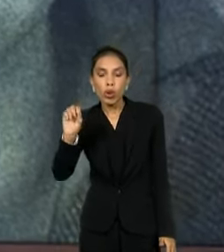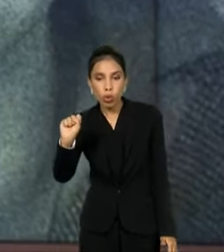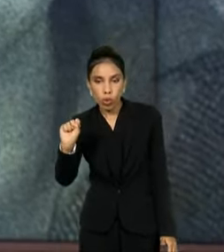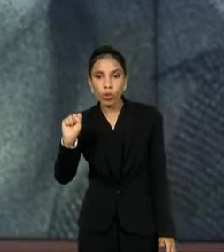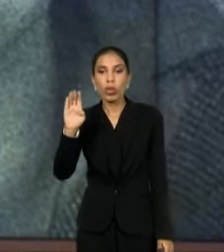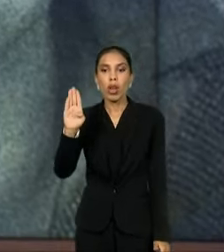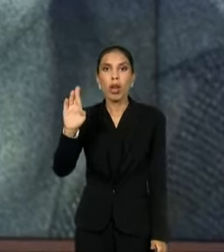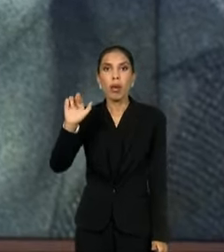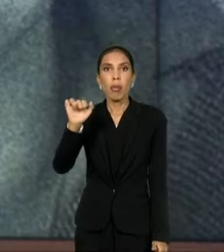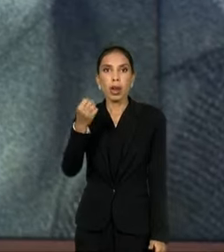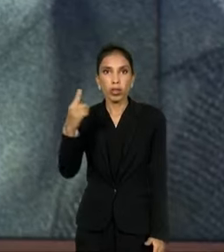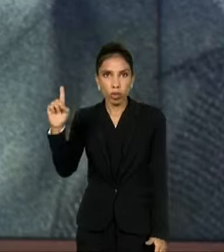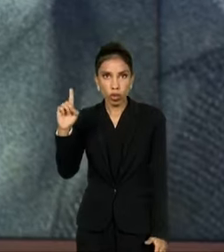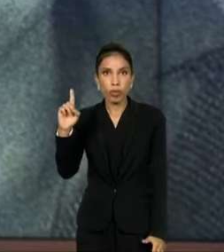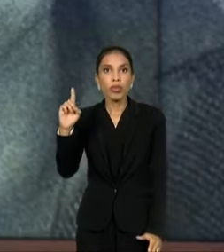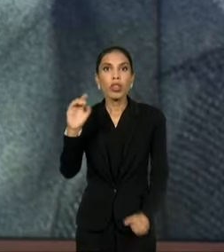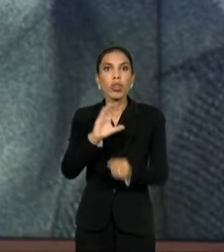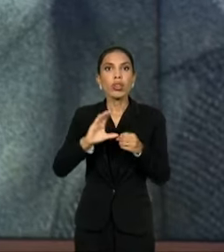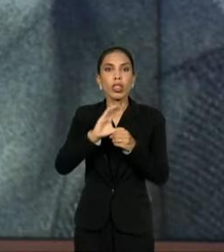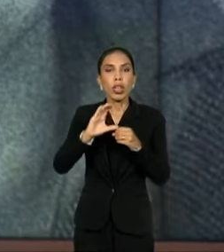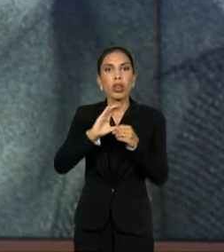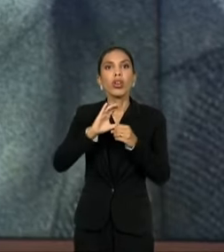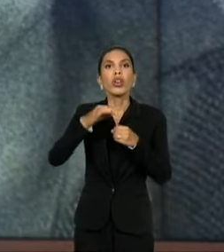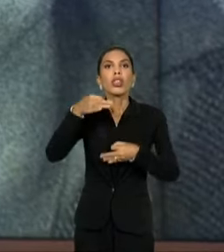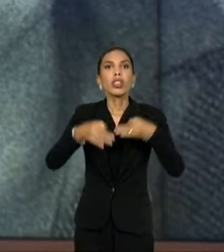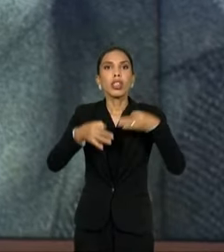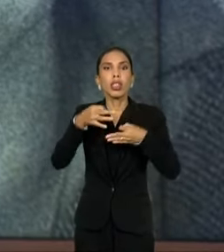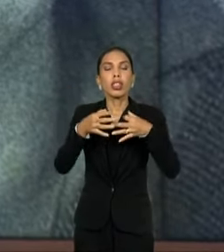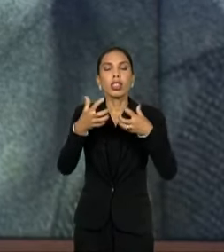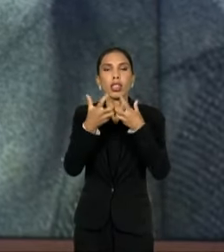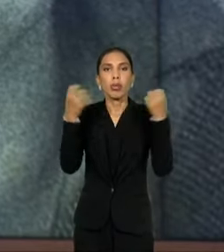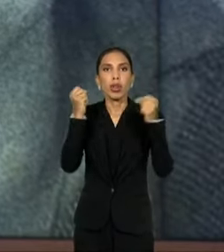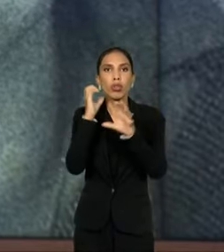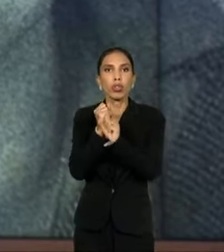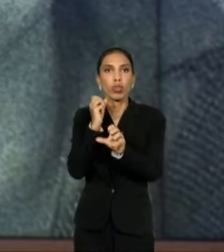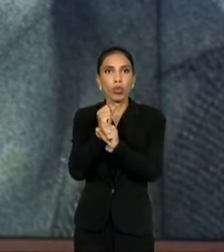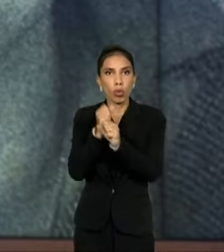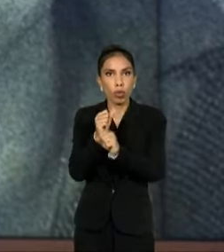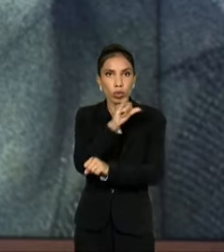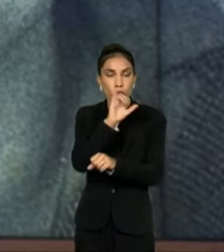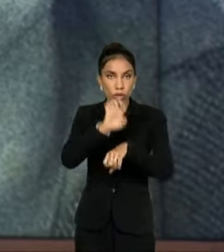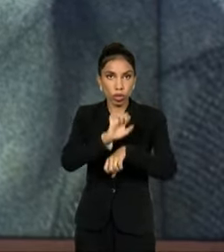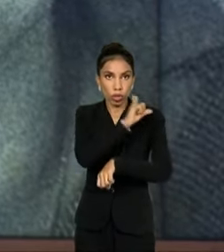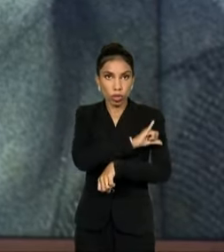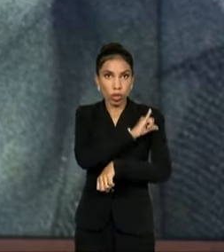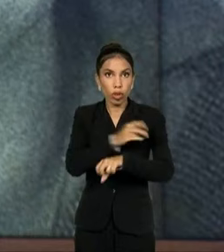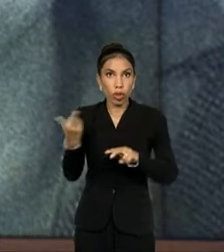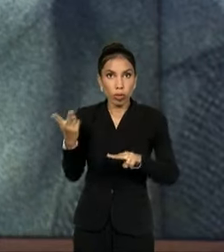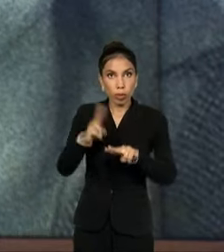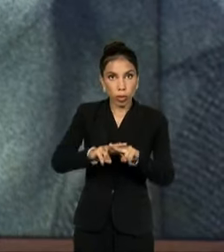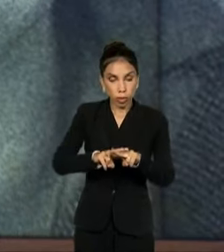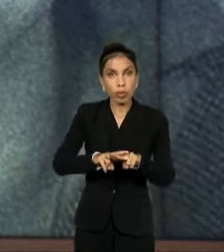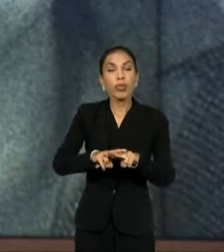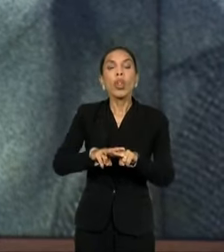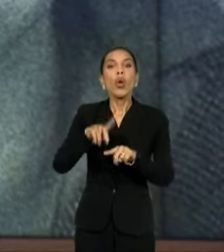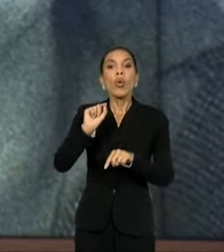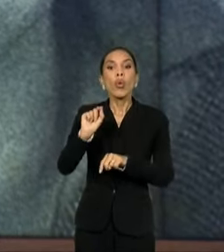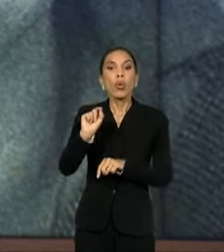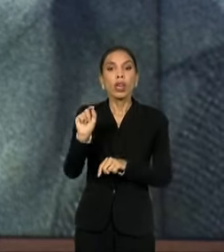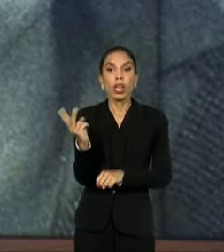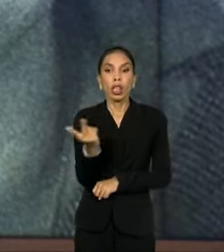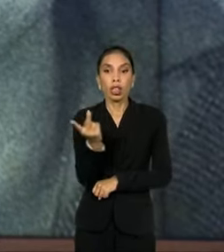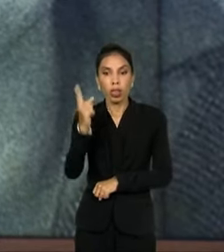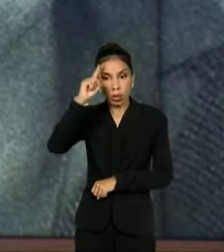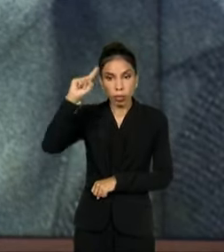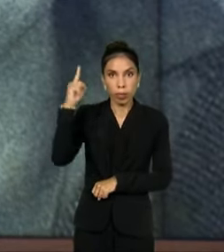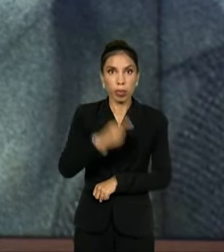Domingos Brazão, conselheiro do Tribunal de Contas do Estado do Rio, o Chiquinho Brazão, deputado federal, foram presos, apontados como mandantes,